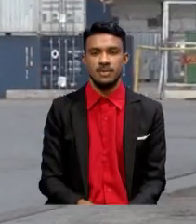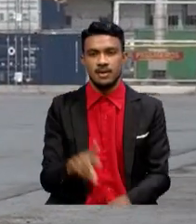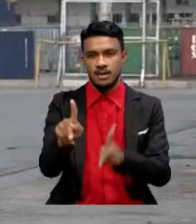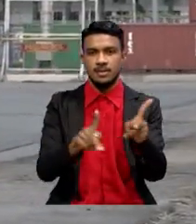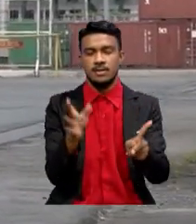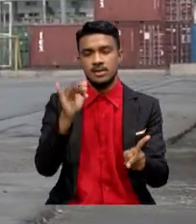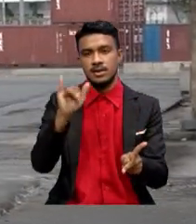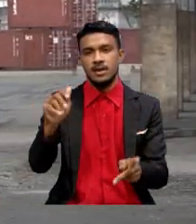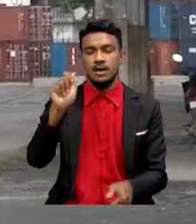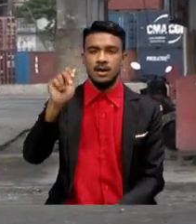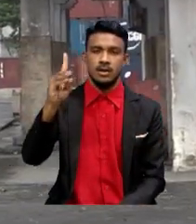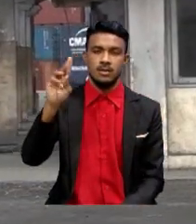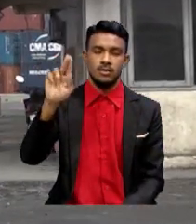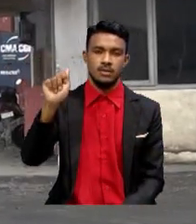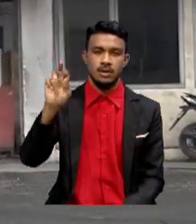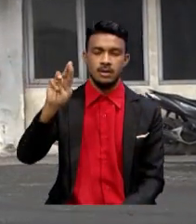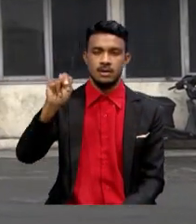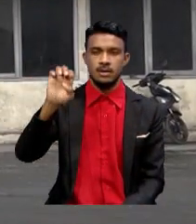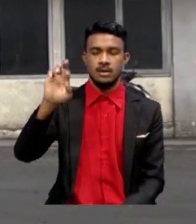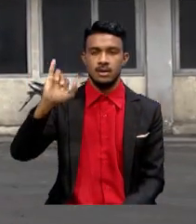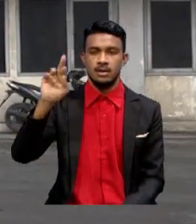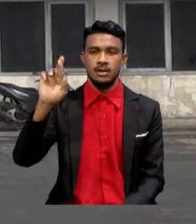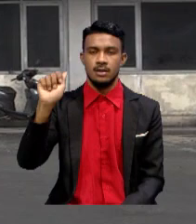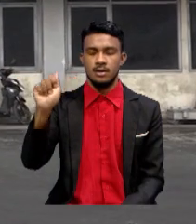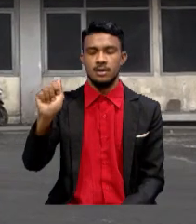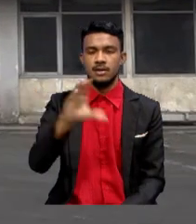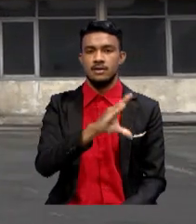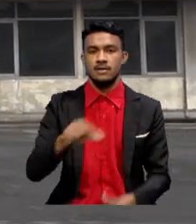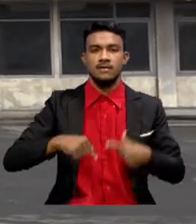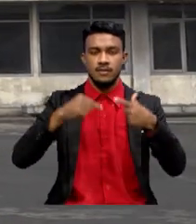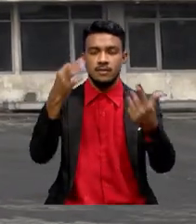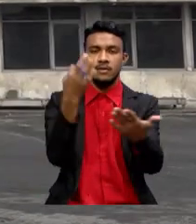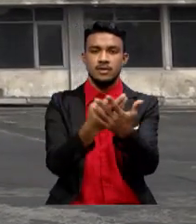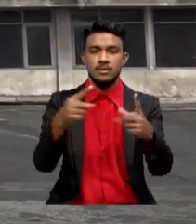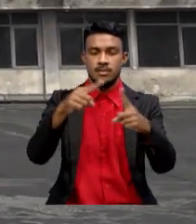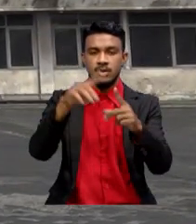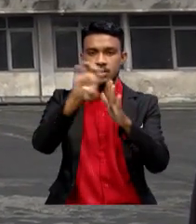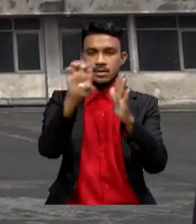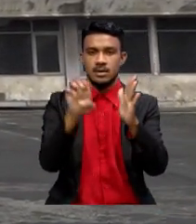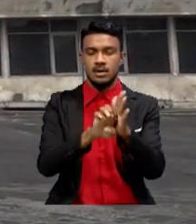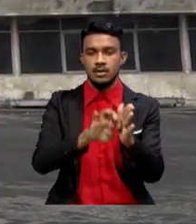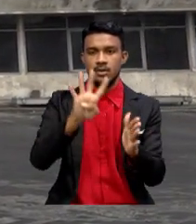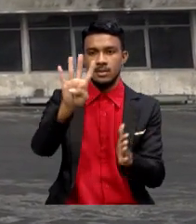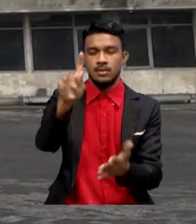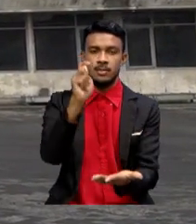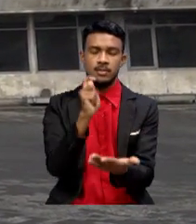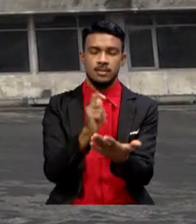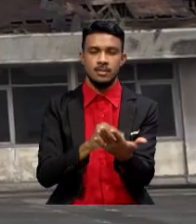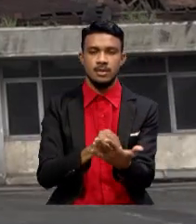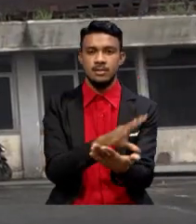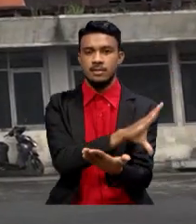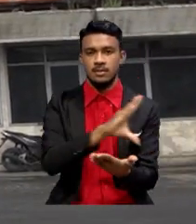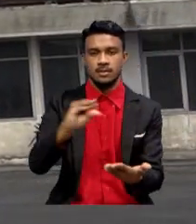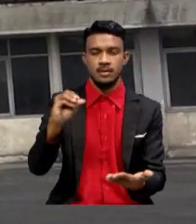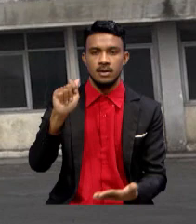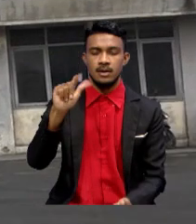Autoridade aduaneira alfândega recolhe receita alfandegário bacofre estado milhão ratnuluresin. Receita ne alfândega